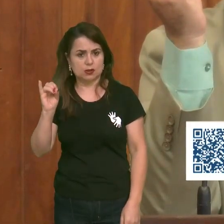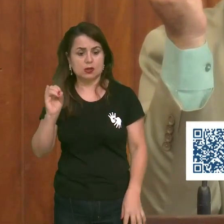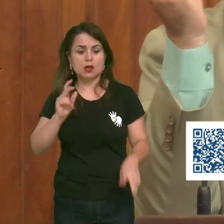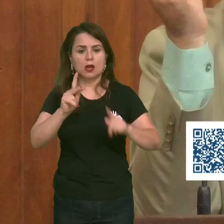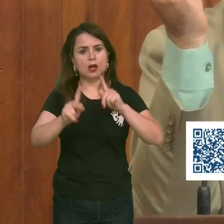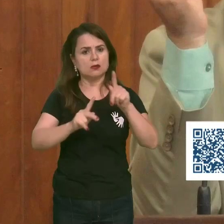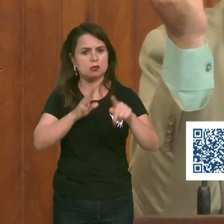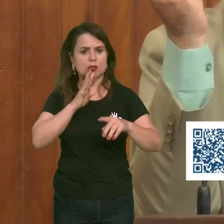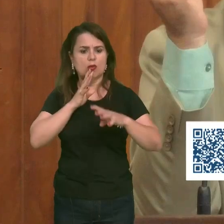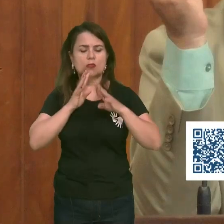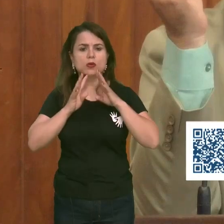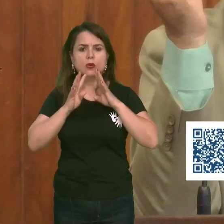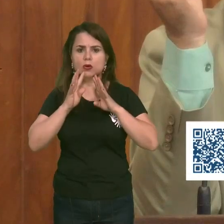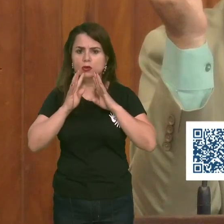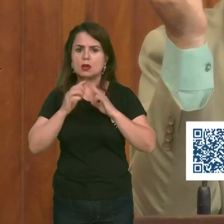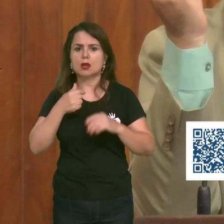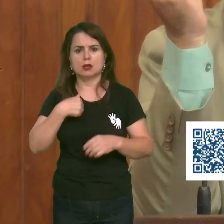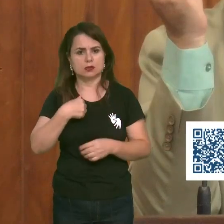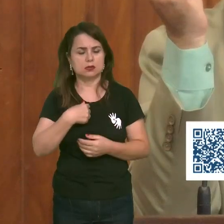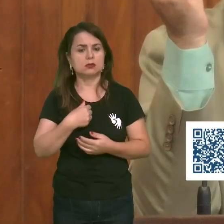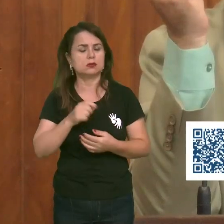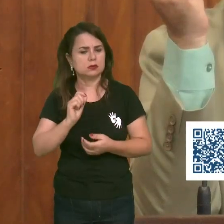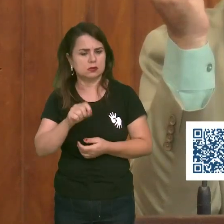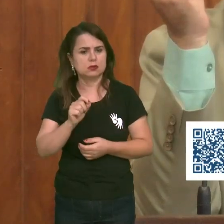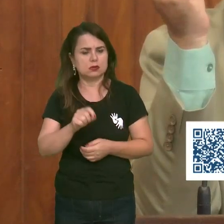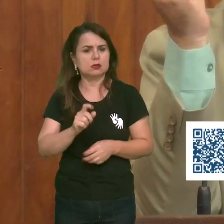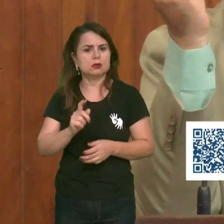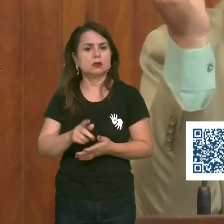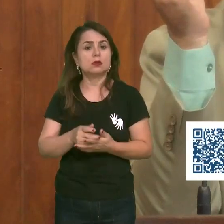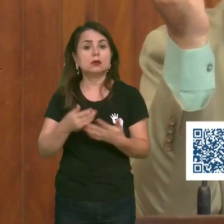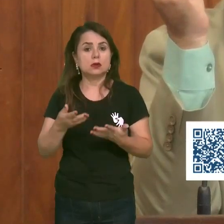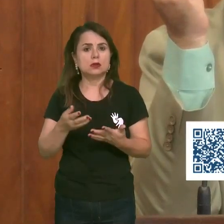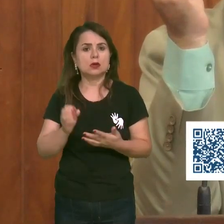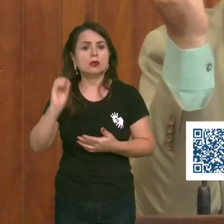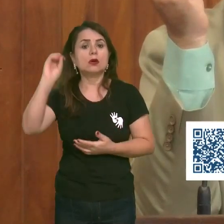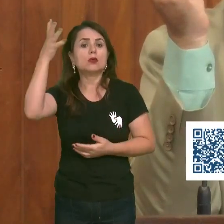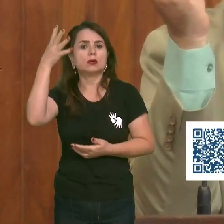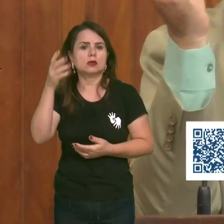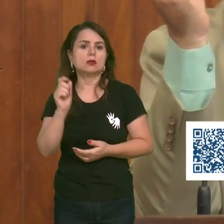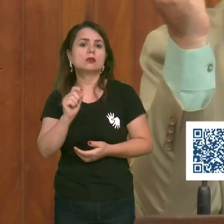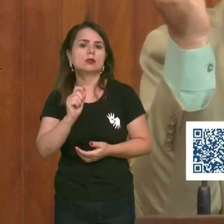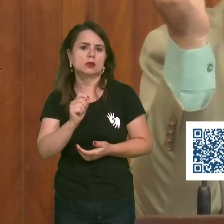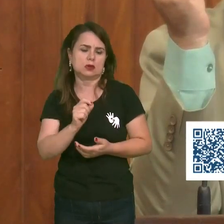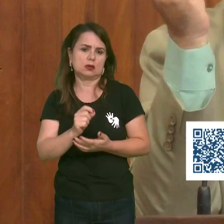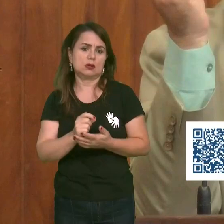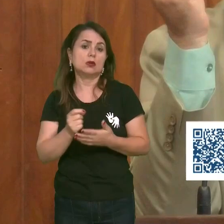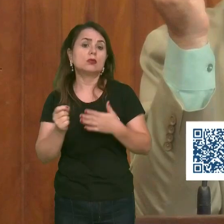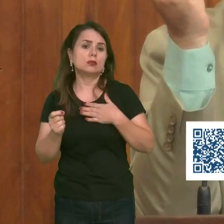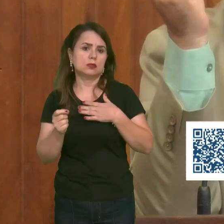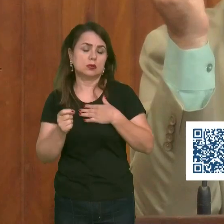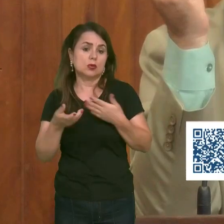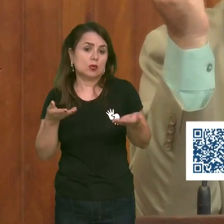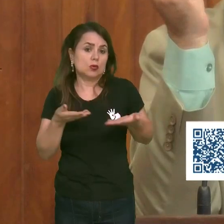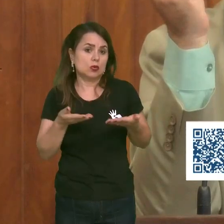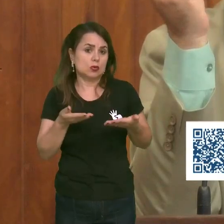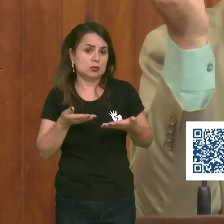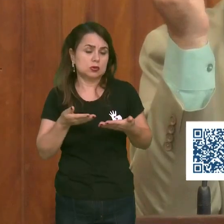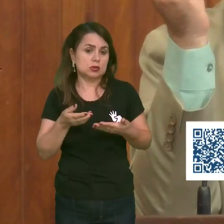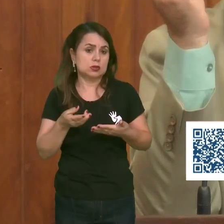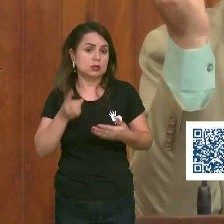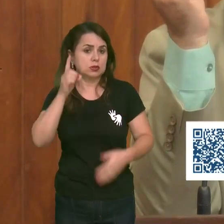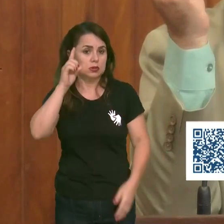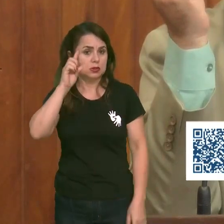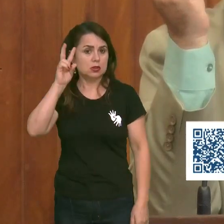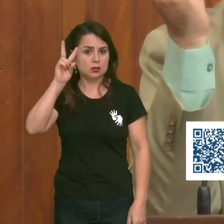conhecido aí na cidade por vários dos Senhores e o que aconteceu comigo hoje nessa